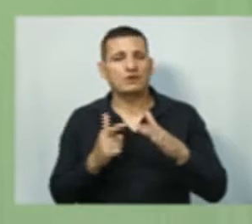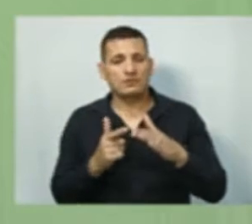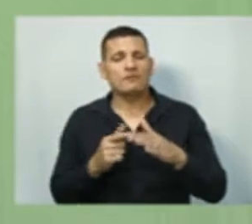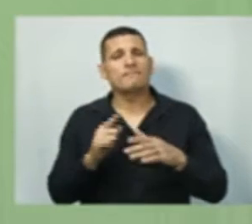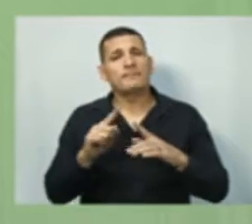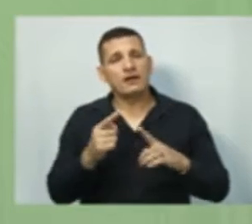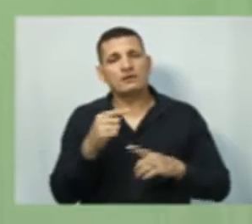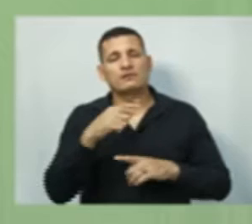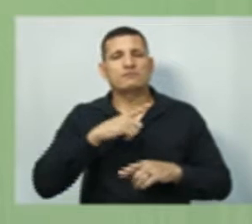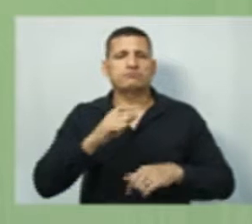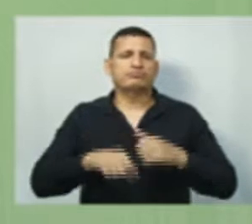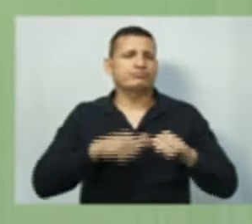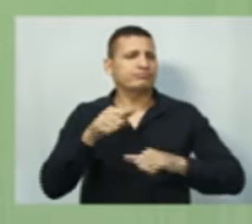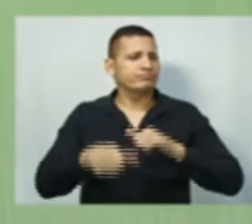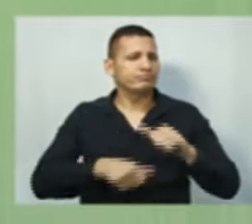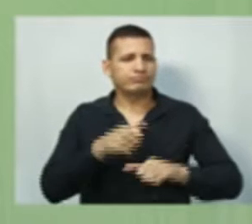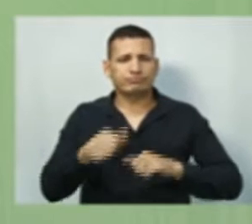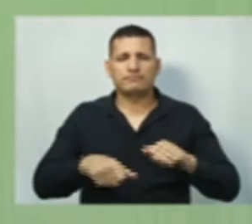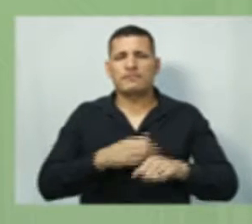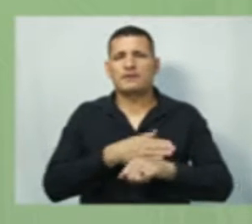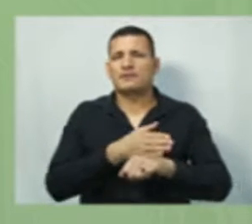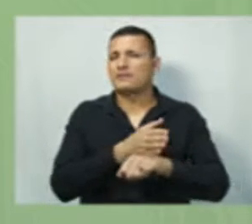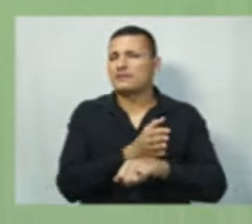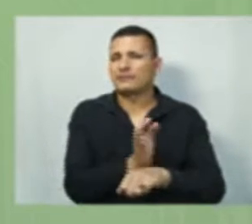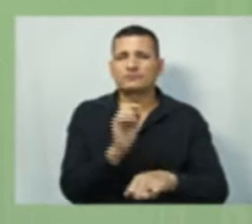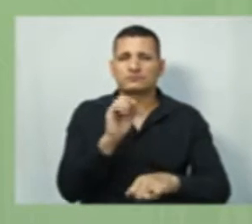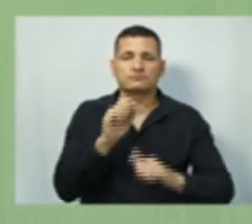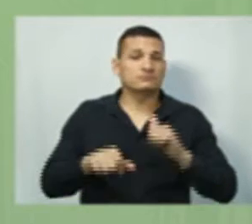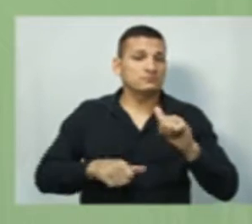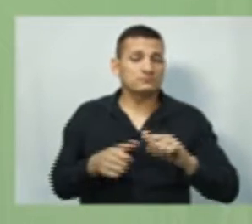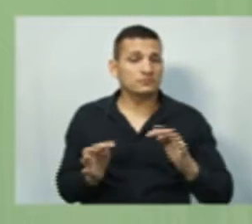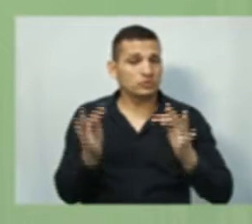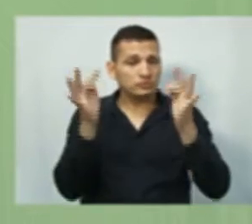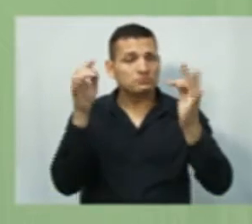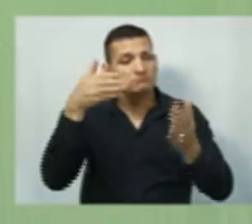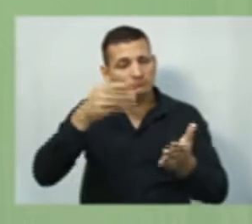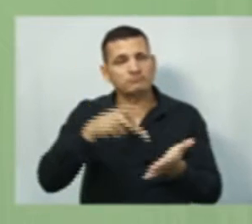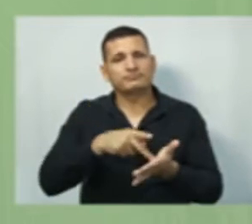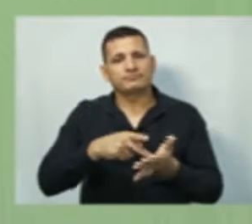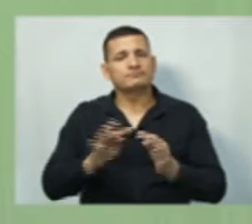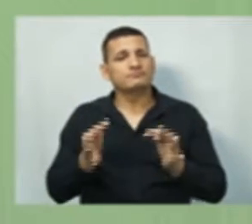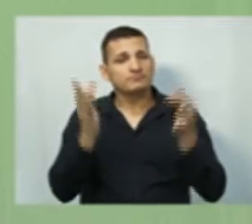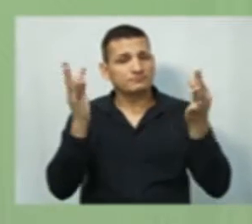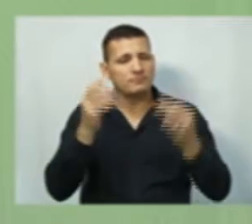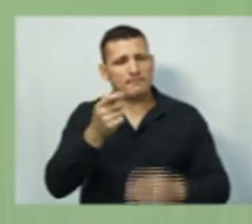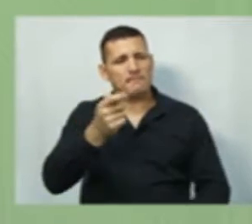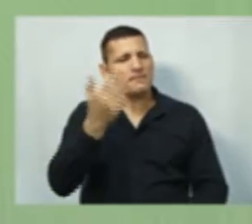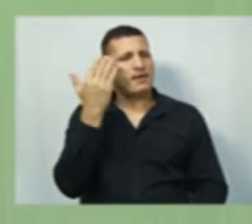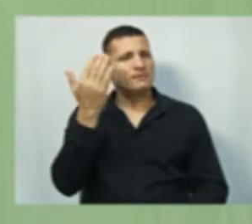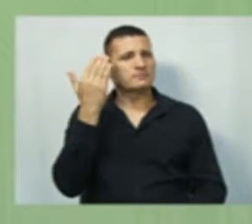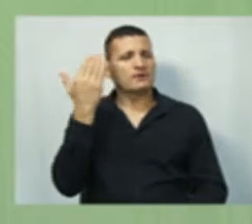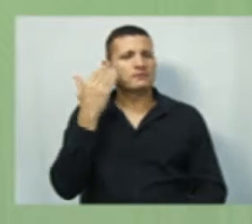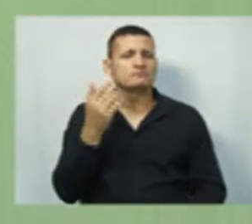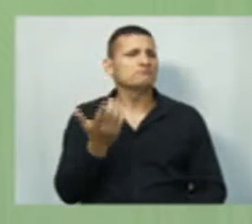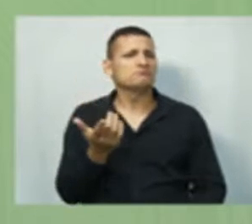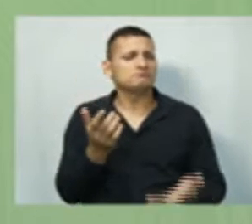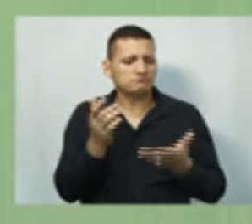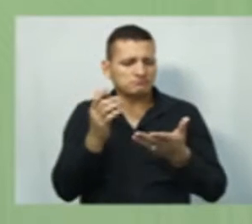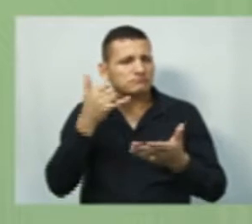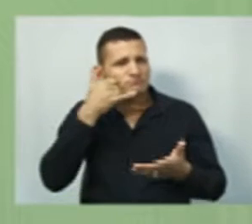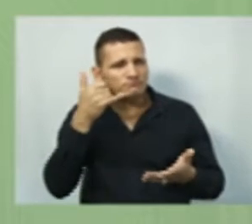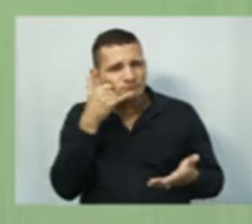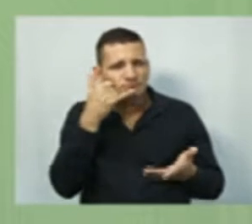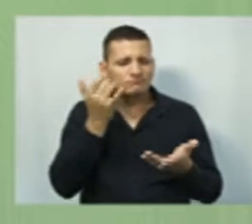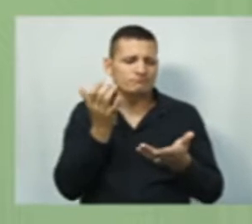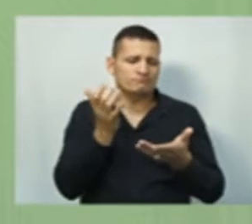constantes inovações tecnológicas. Quando eu falo isso, estou falando realmente de tecnologia. Até pouco tempo atrás, quem que queria um smartphone ou quem queria